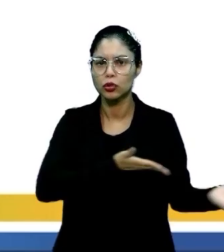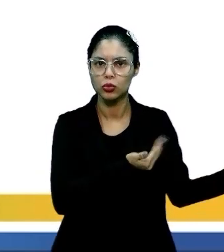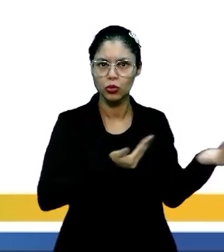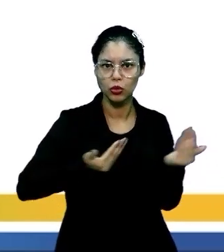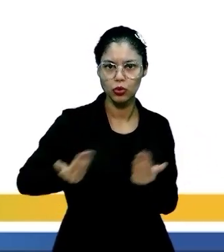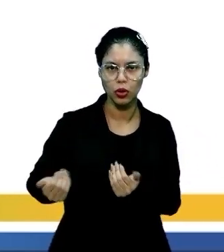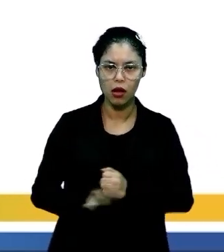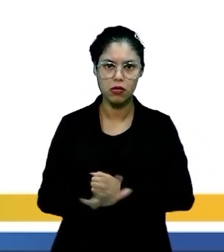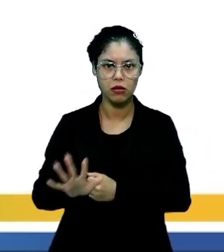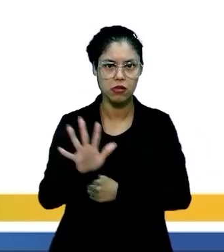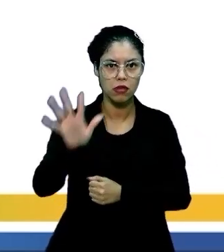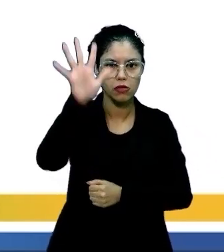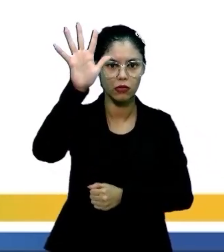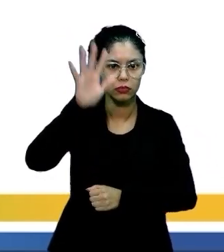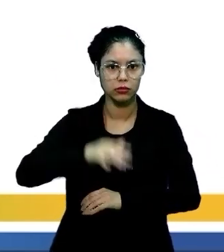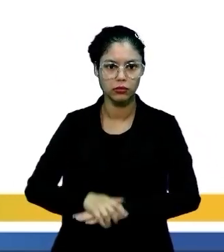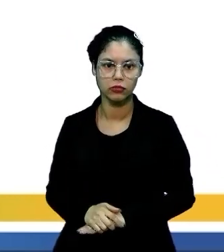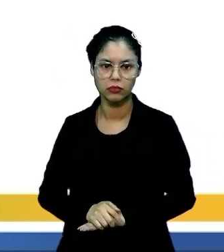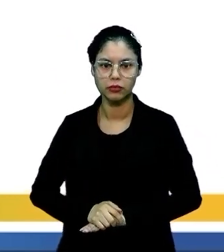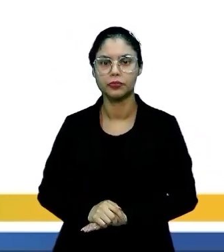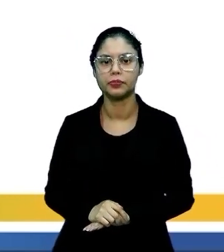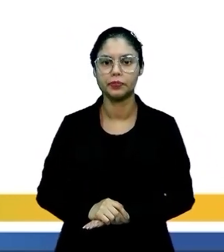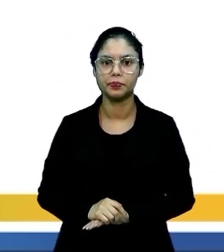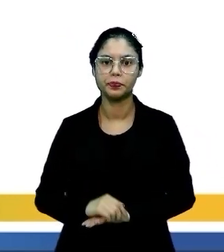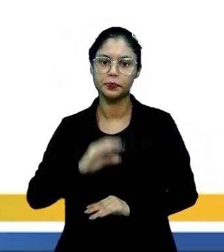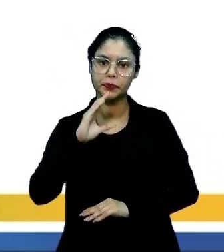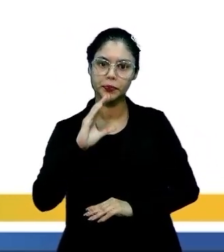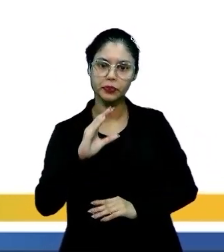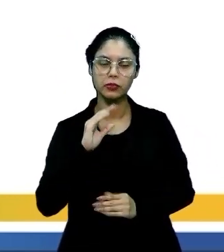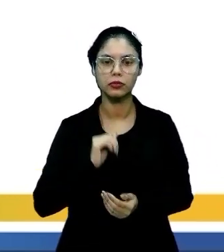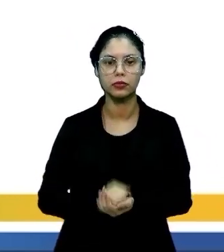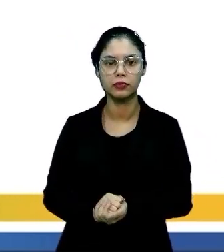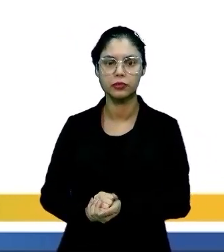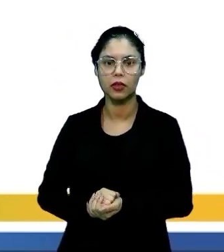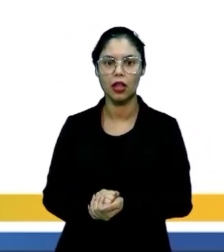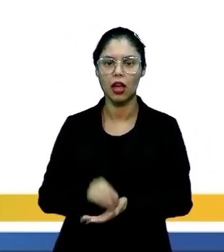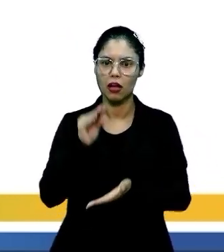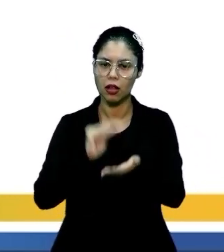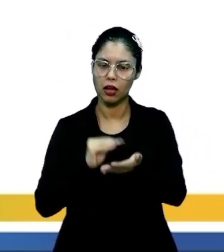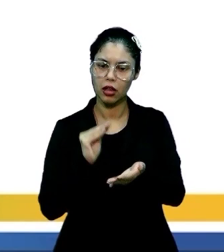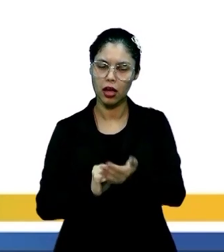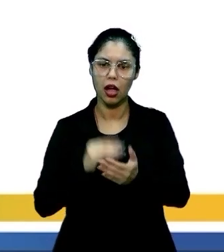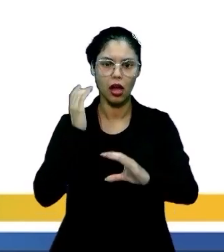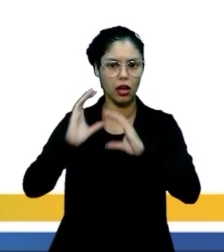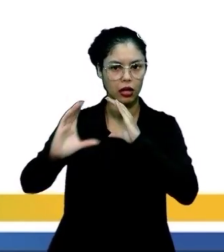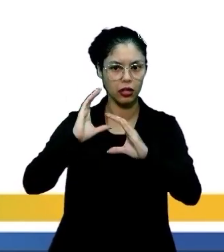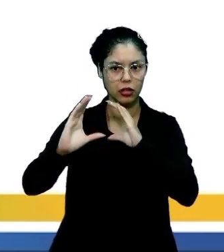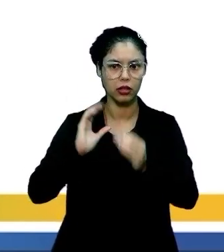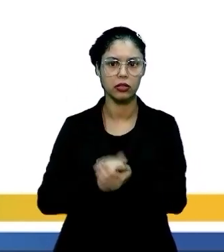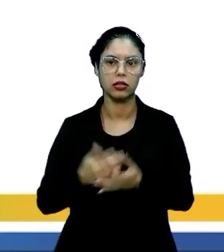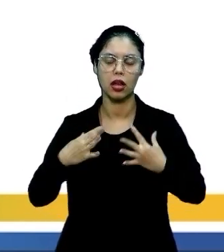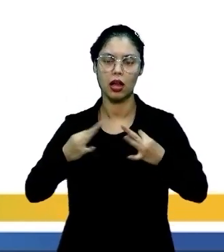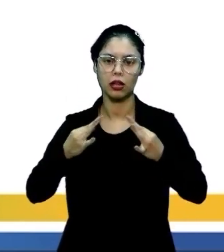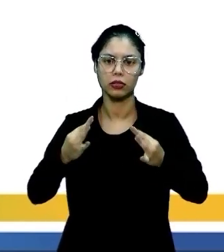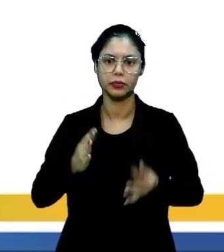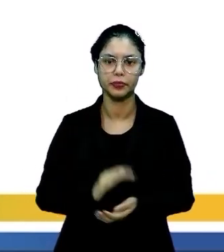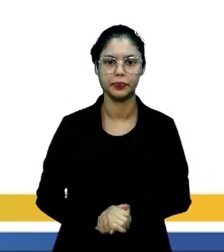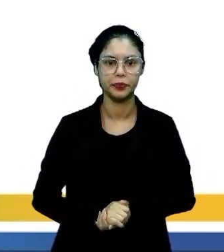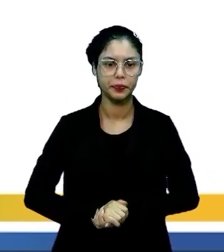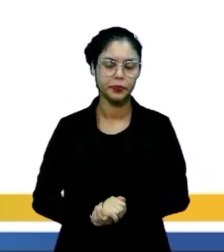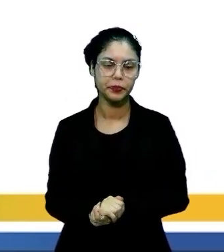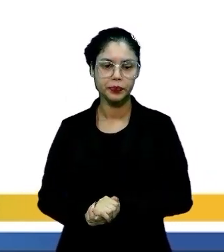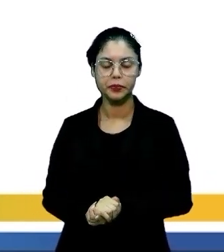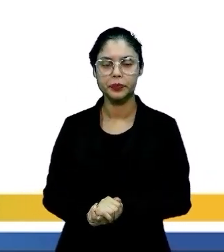da periferia. Letra C, pela irreverência dos cantores, adeptos e suas vestimentas.